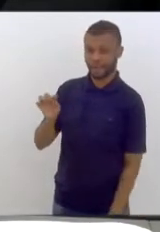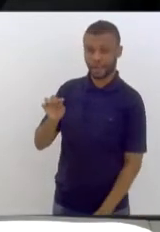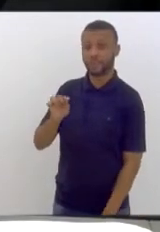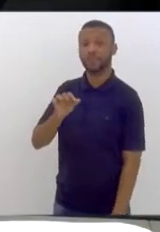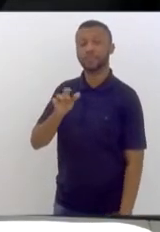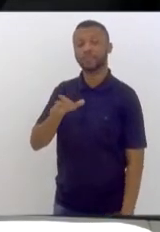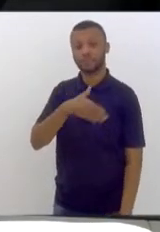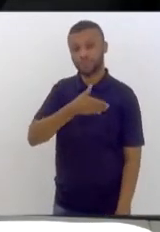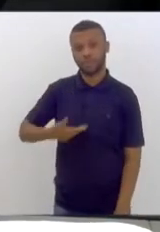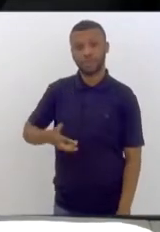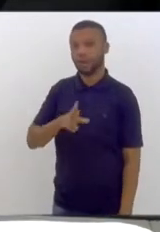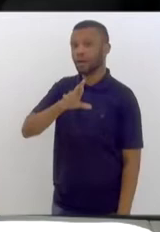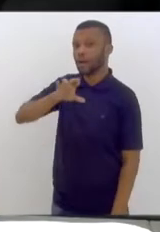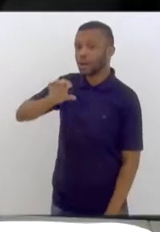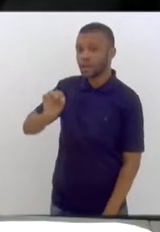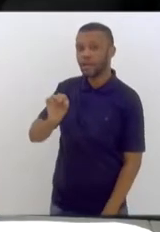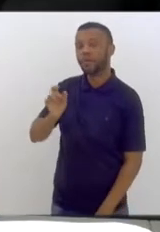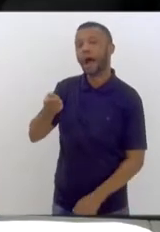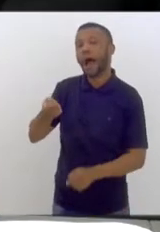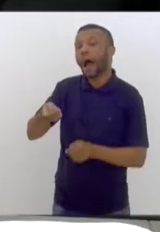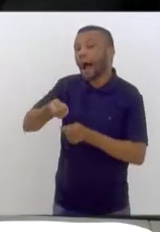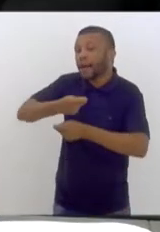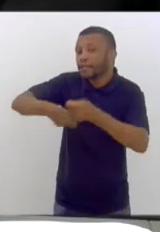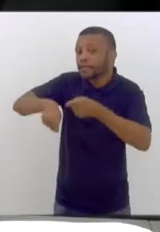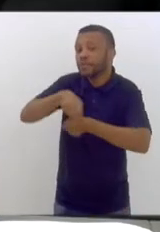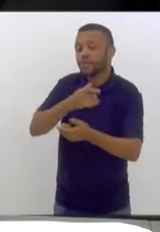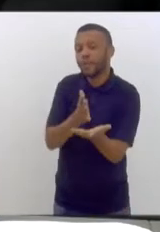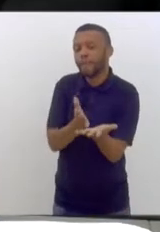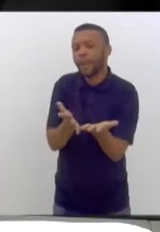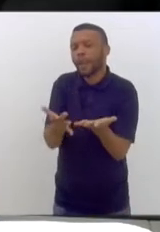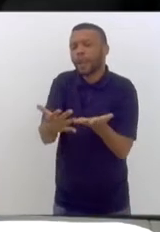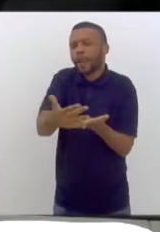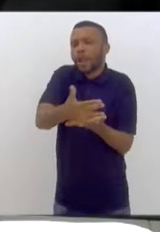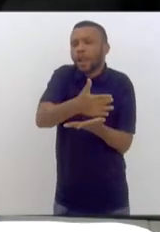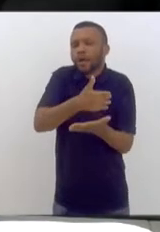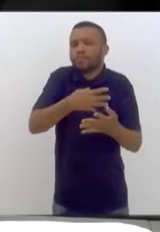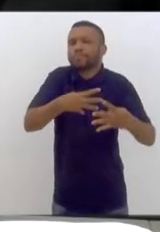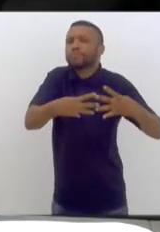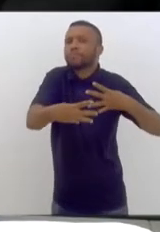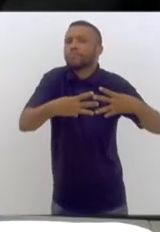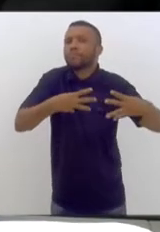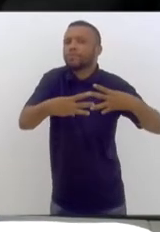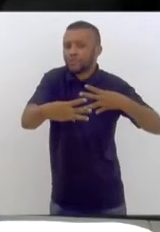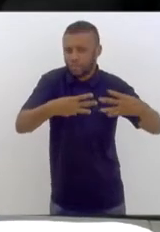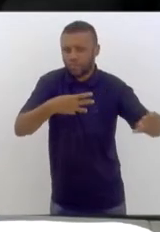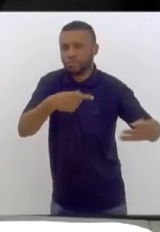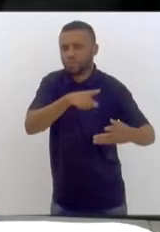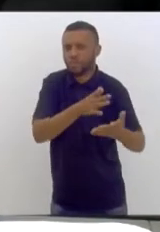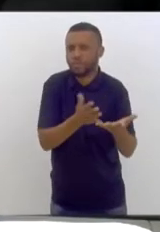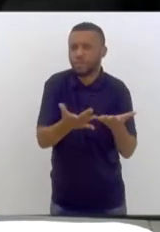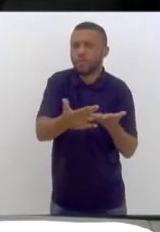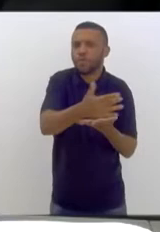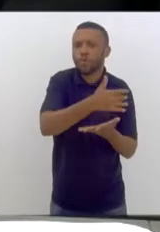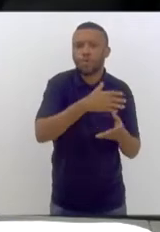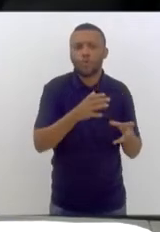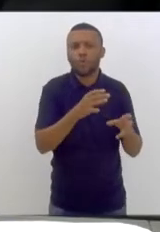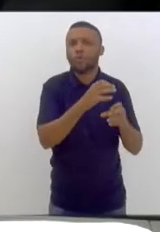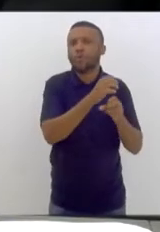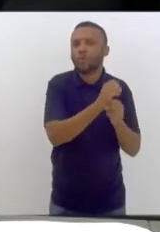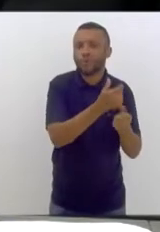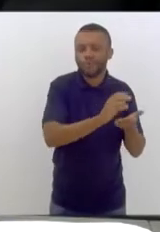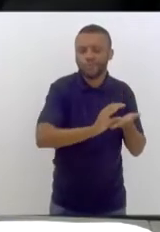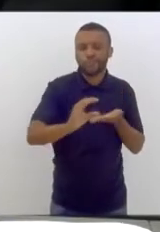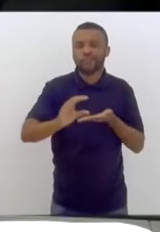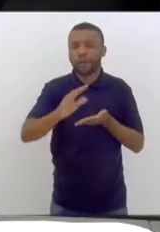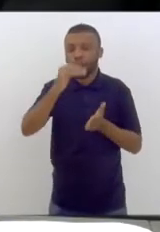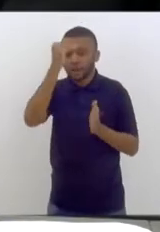embora administre esse fluxo, conforme descrevi, ela o faz de acordo com a norma em